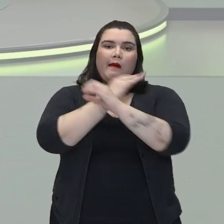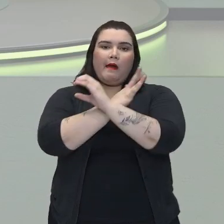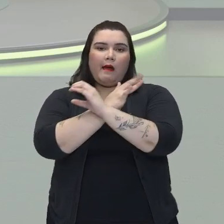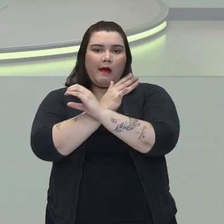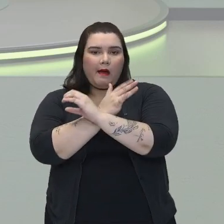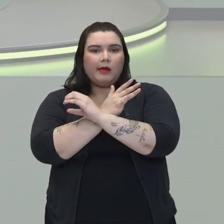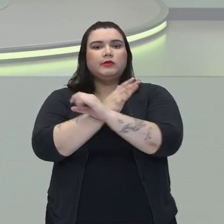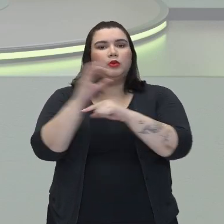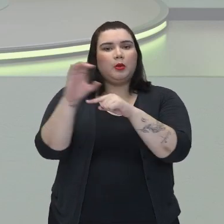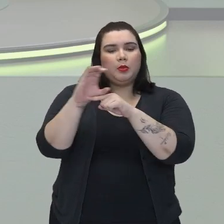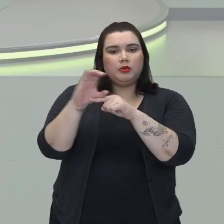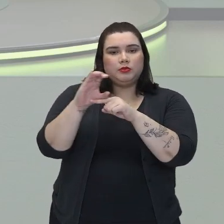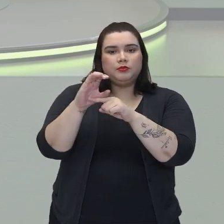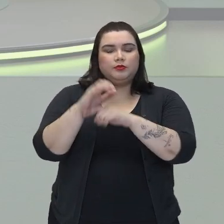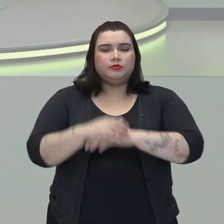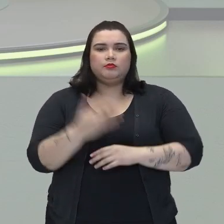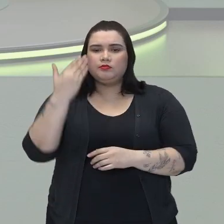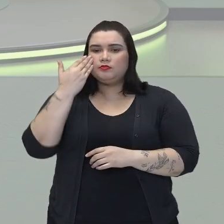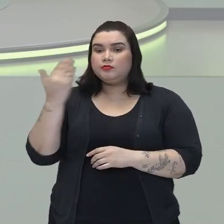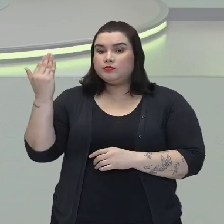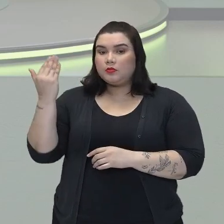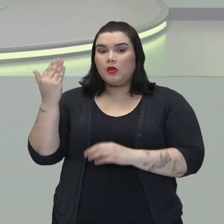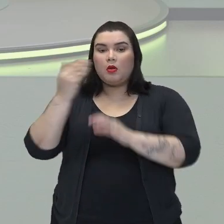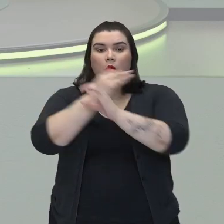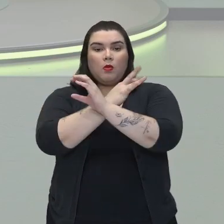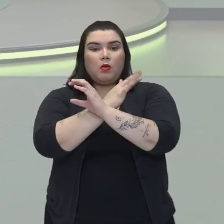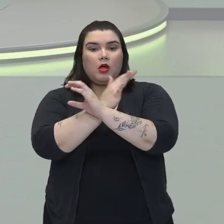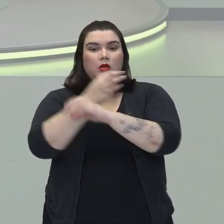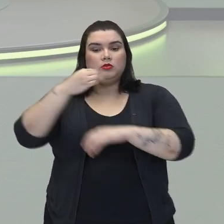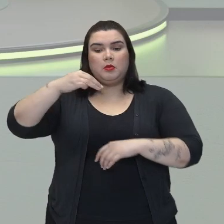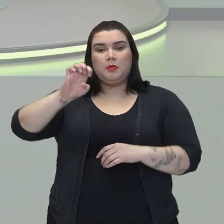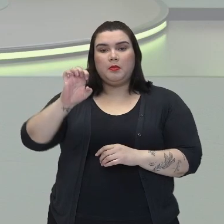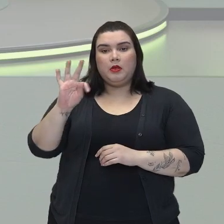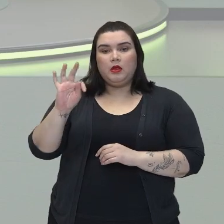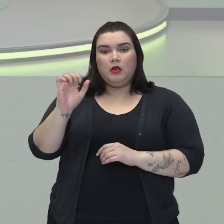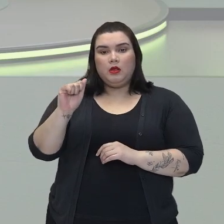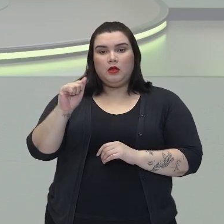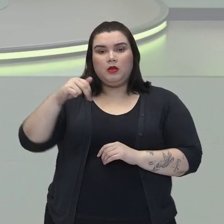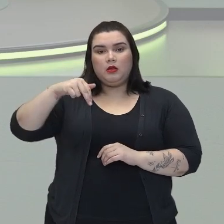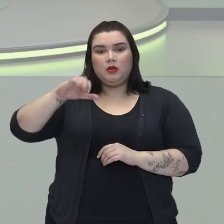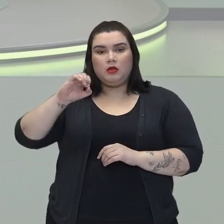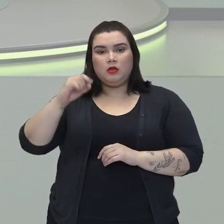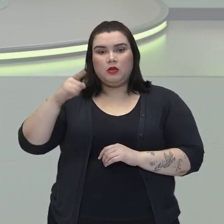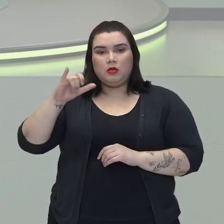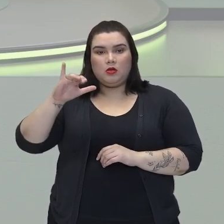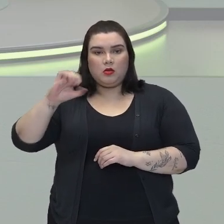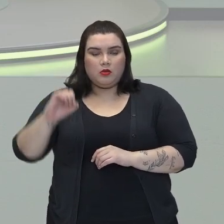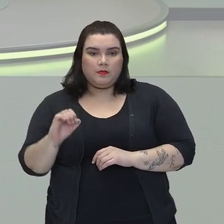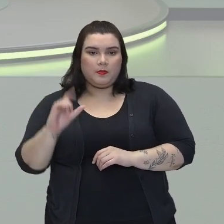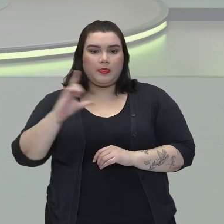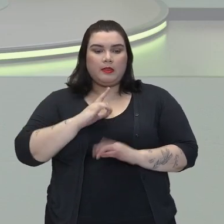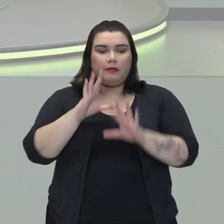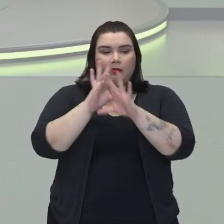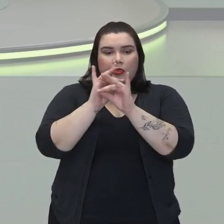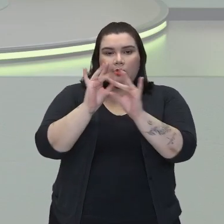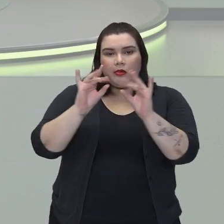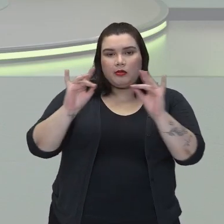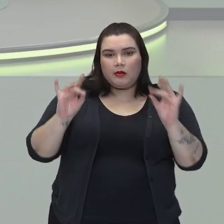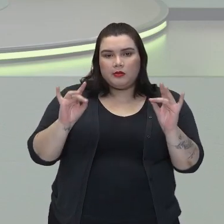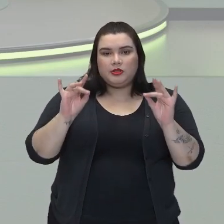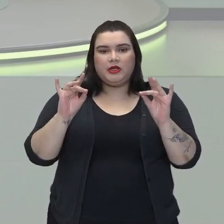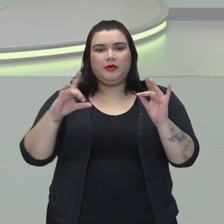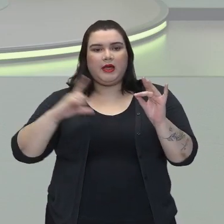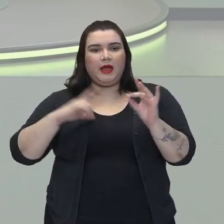por exemplo, é o ácido metanóico. O ácido metanóico é um líquido incolor, ele tem um cheiro irritante, que quando